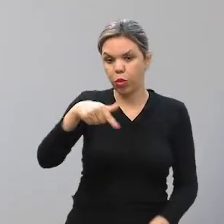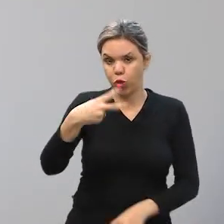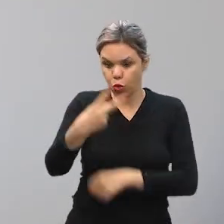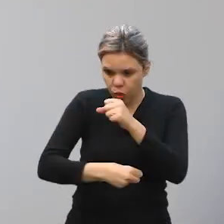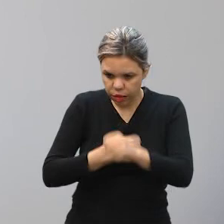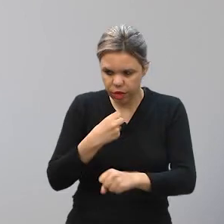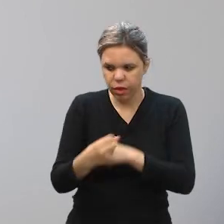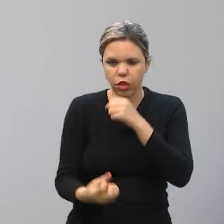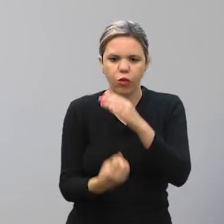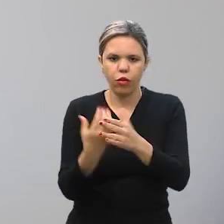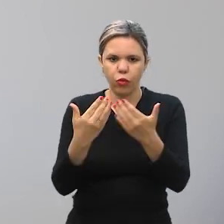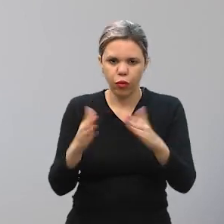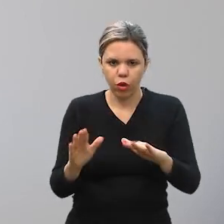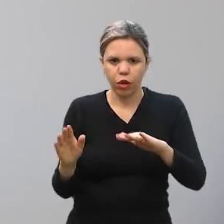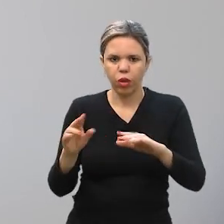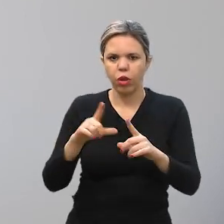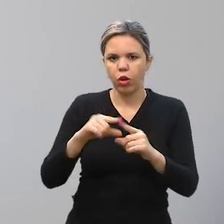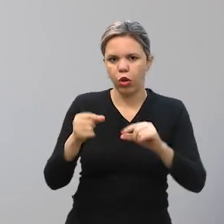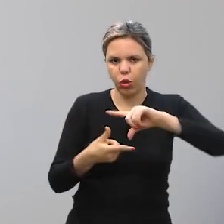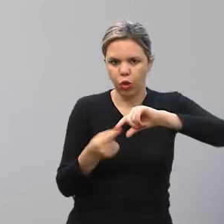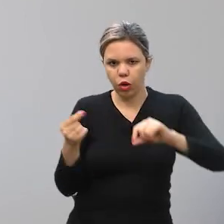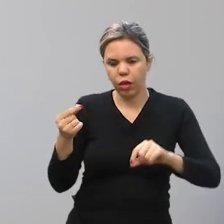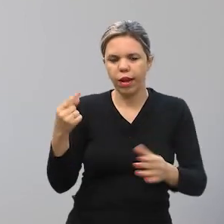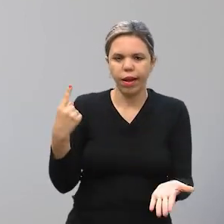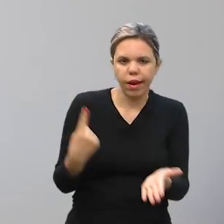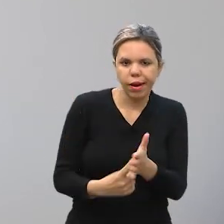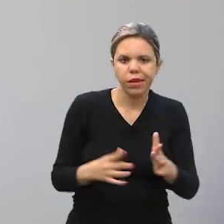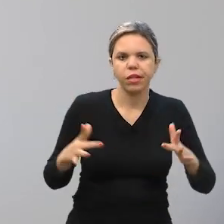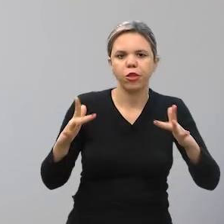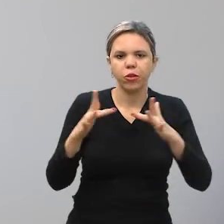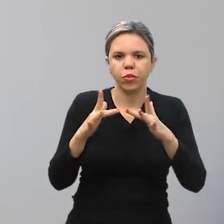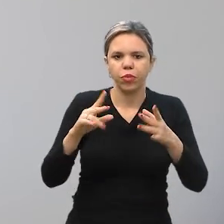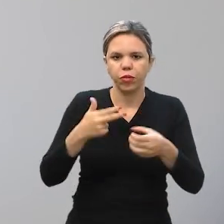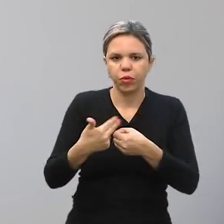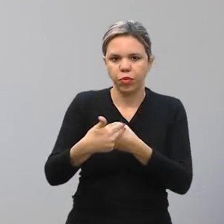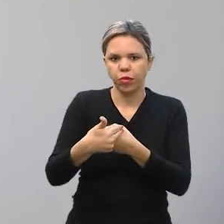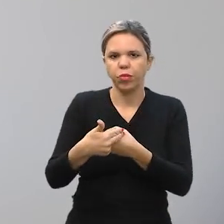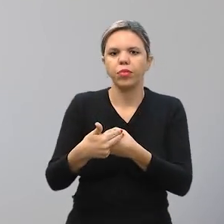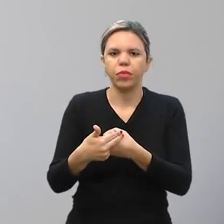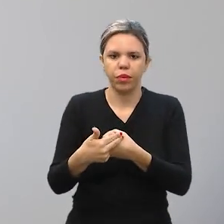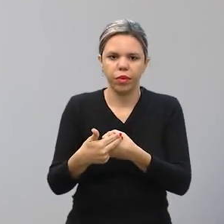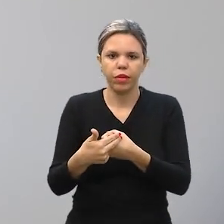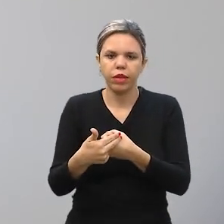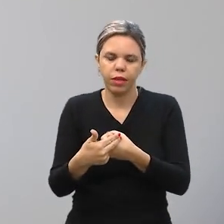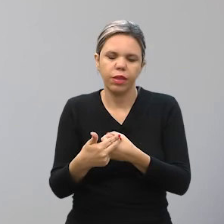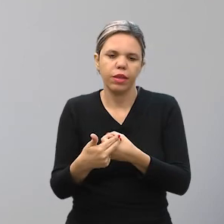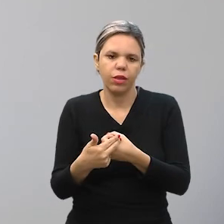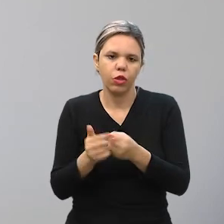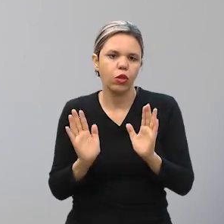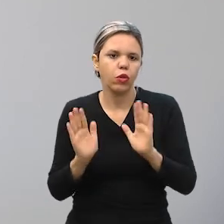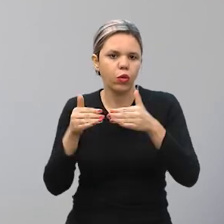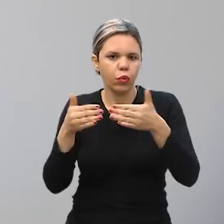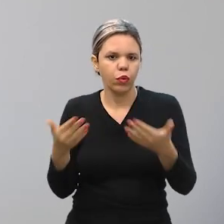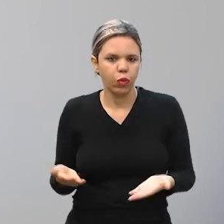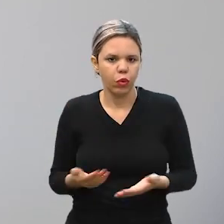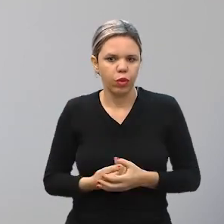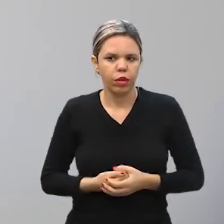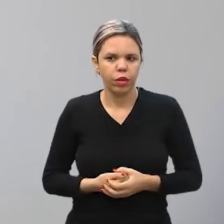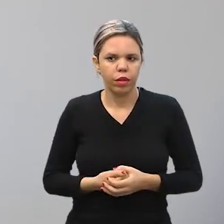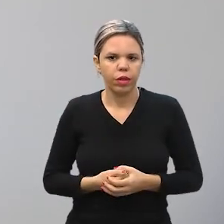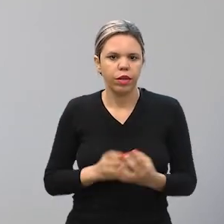do Boldrini, ele assina o convênio Unicamp e Boldrini com um foco